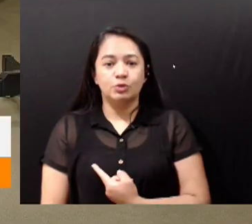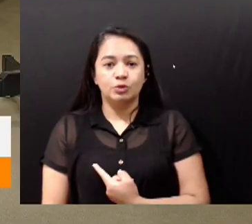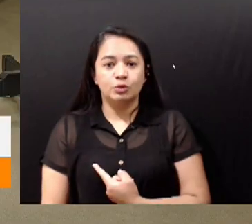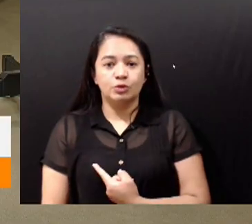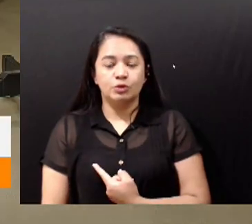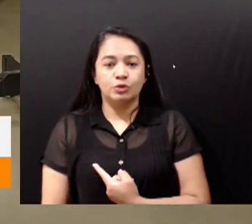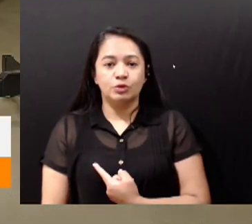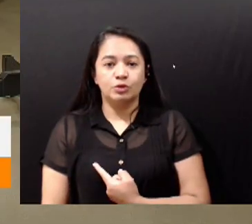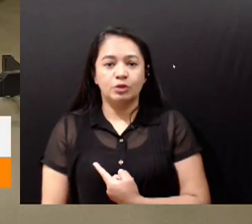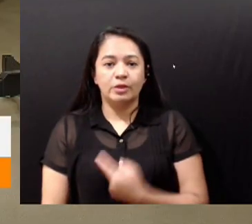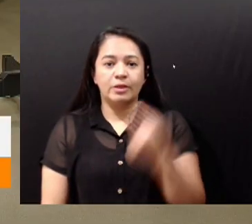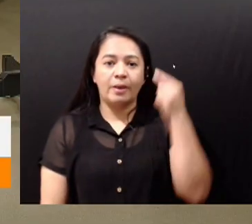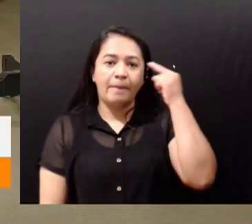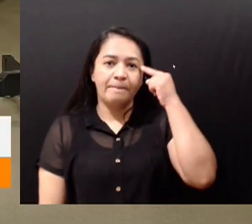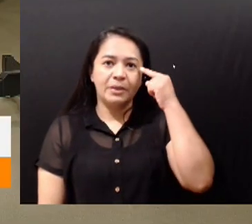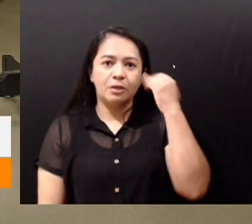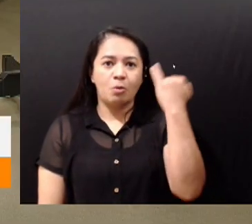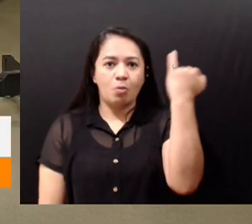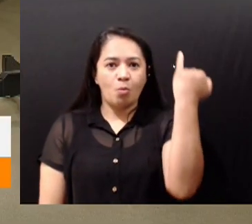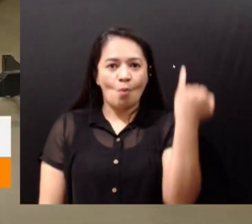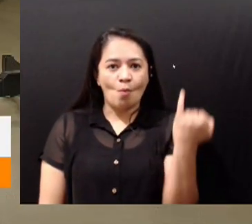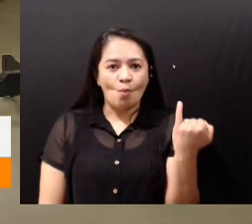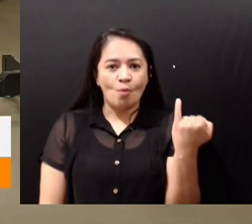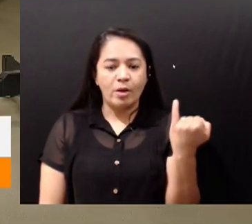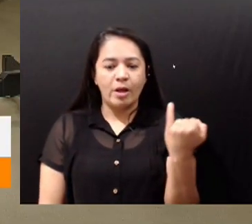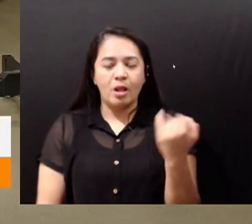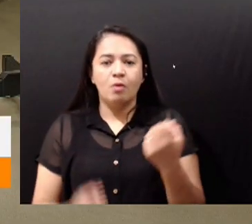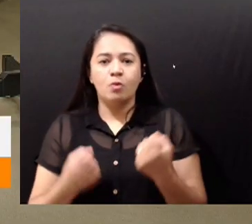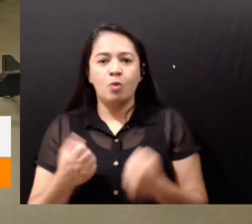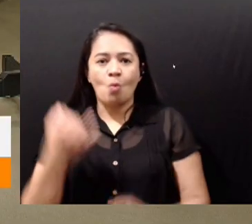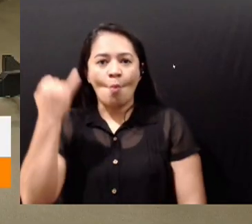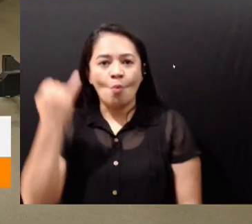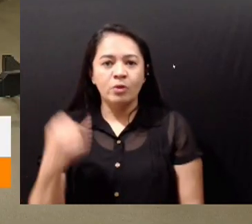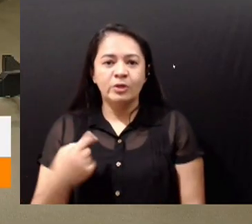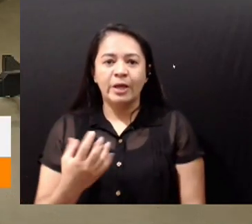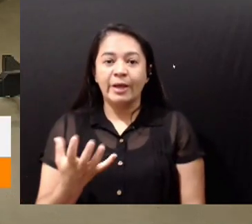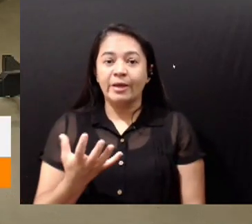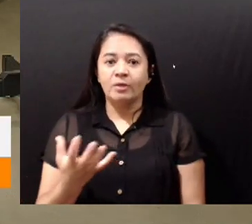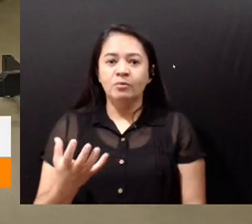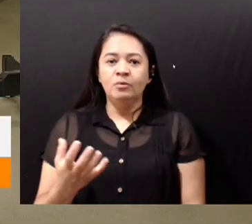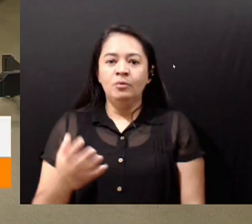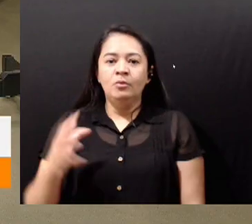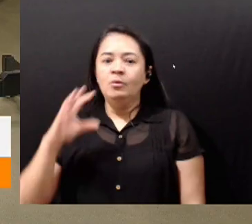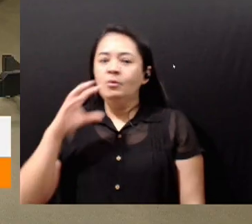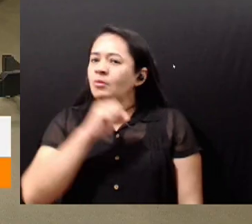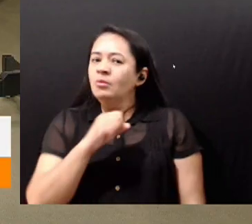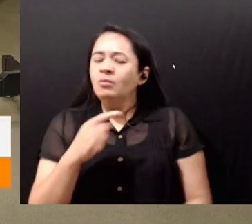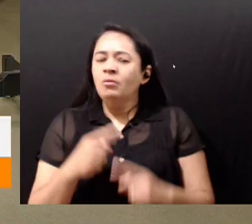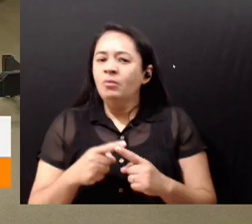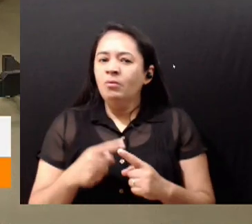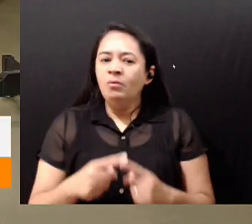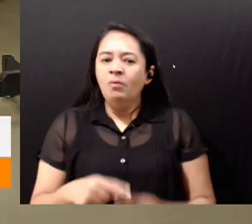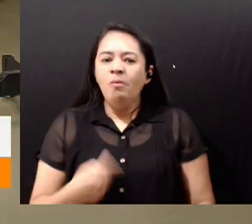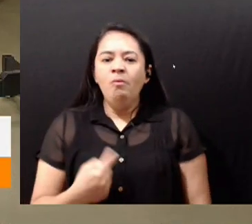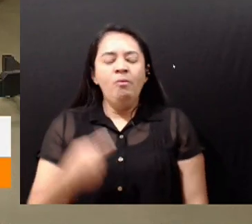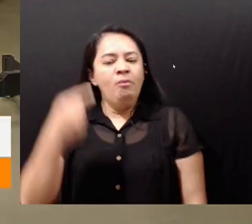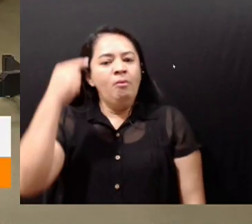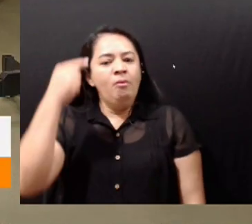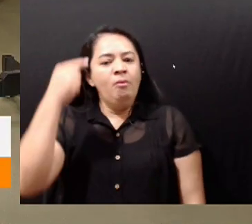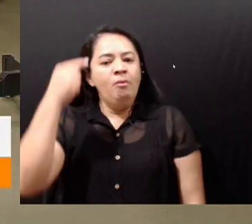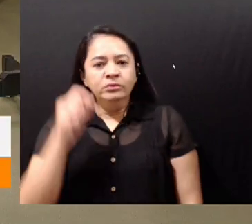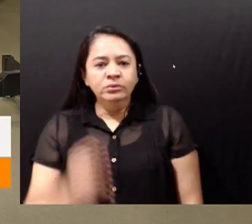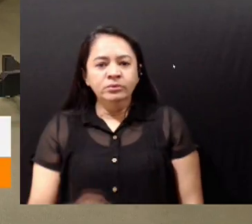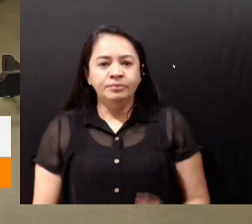fazer dieta, quando a gente pensa em perder peso, a gente quer que seja do dia para a noite? A gente não para pensar que se nós chegamos a